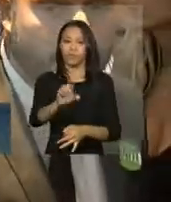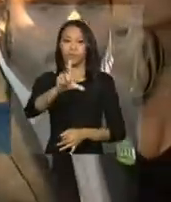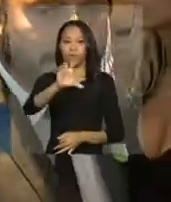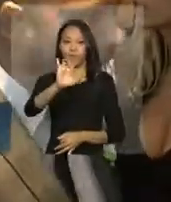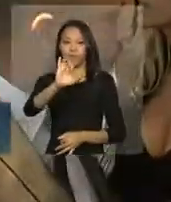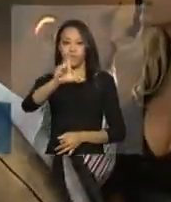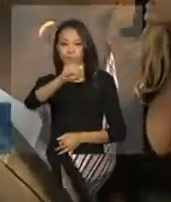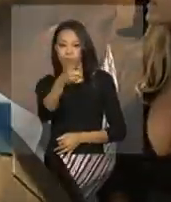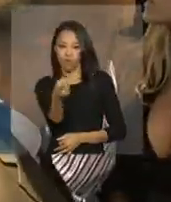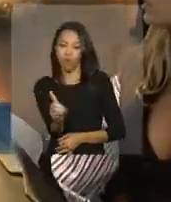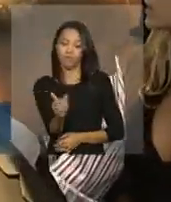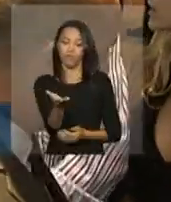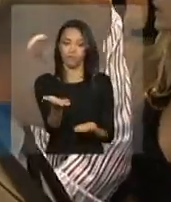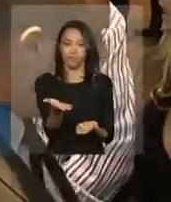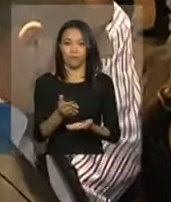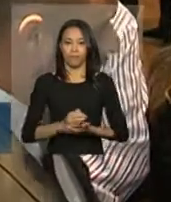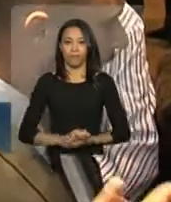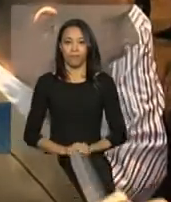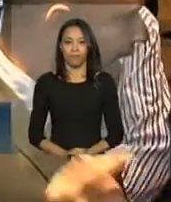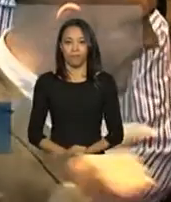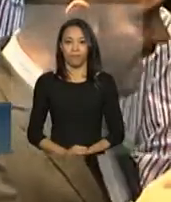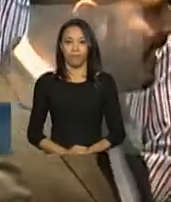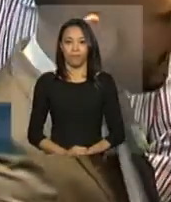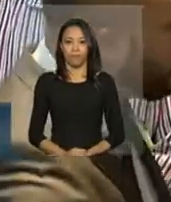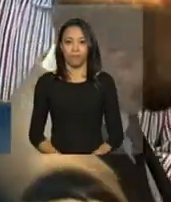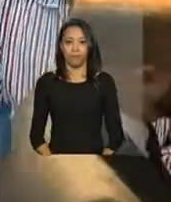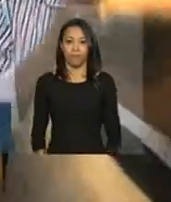encerrando este leilão